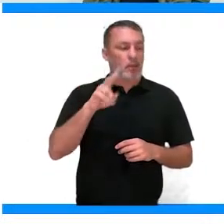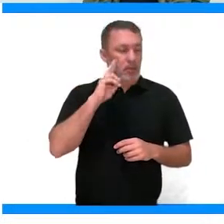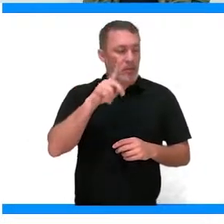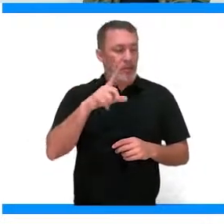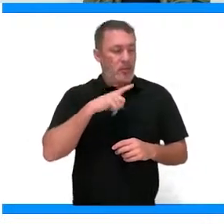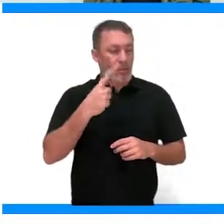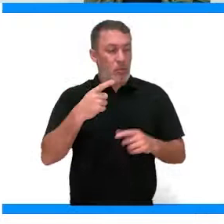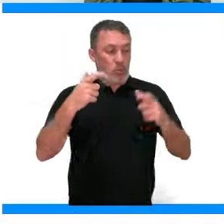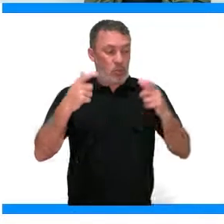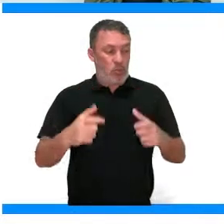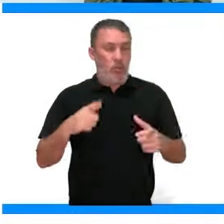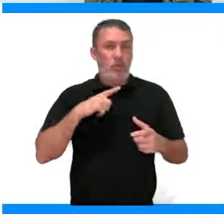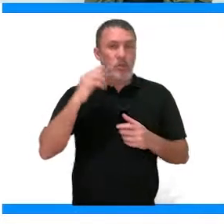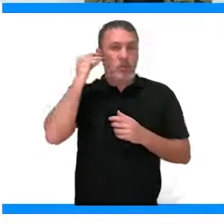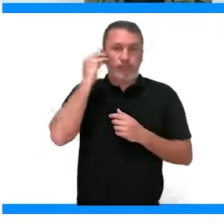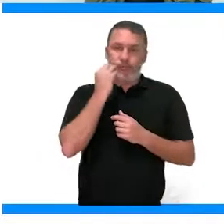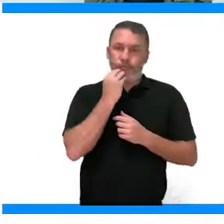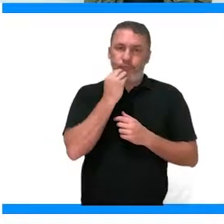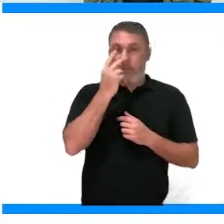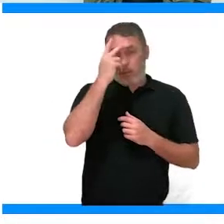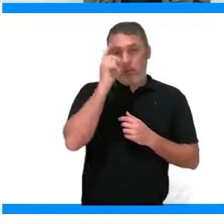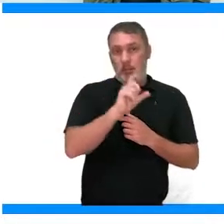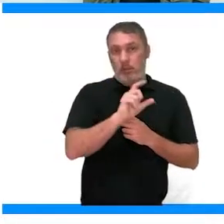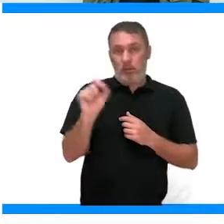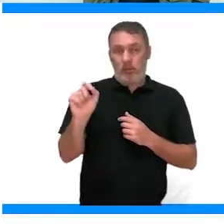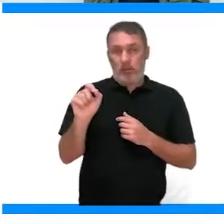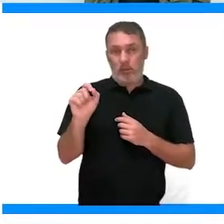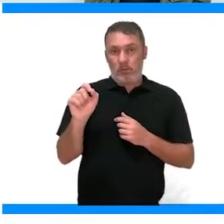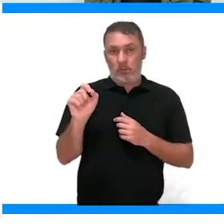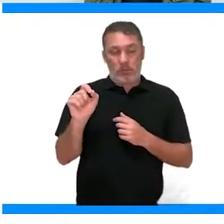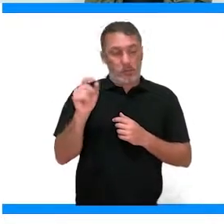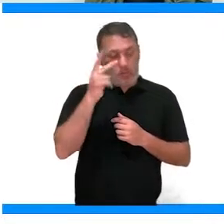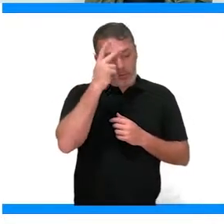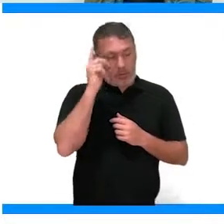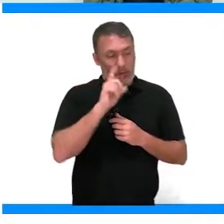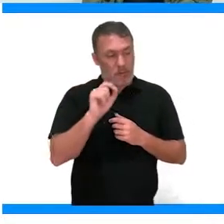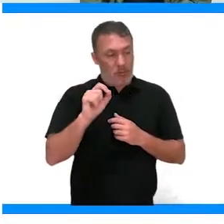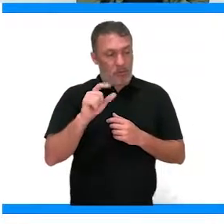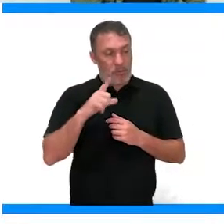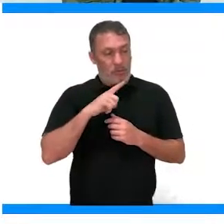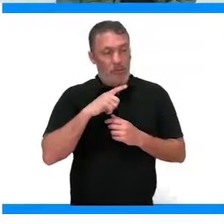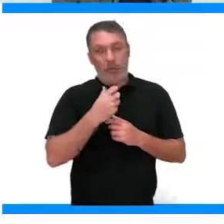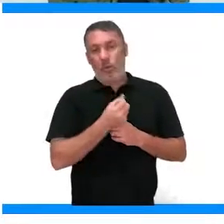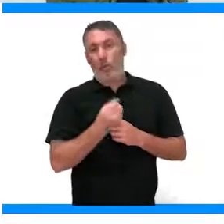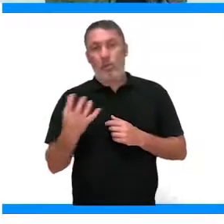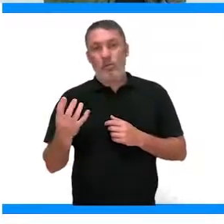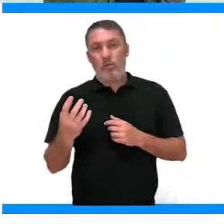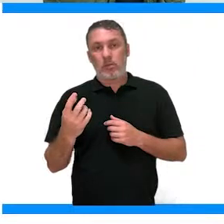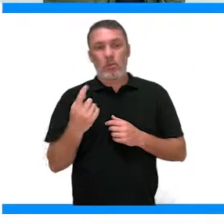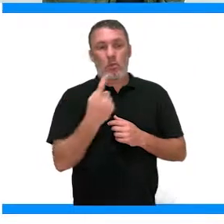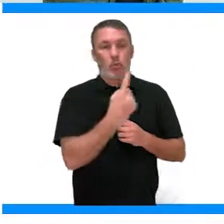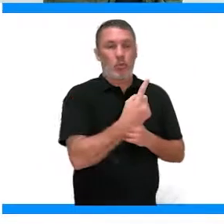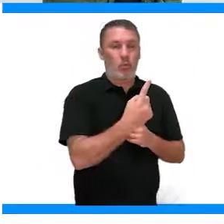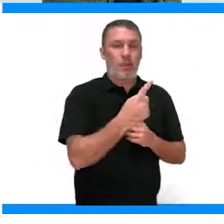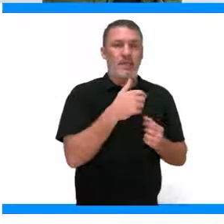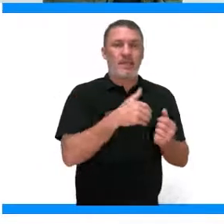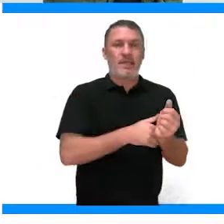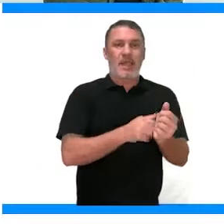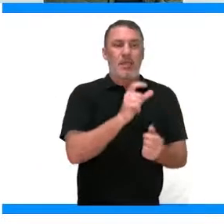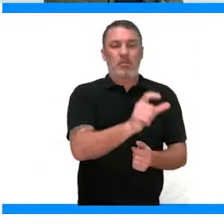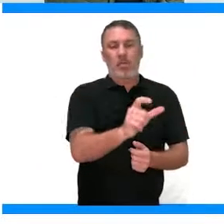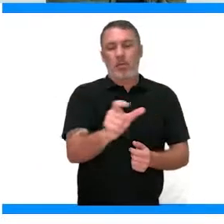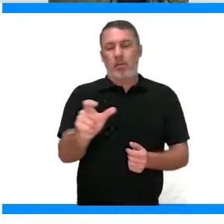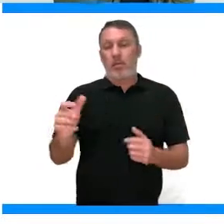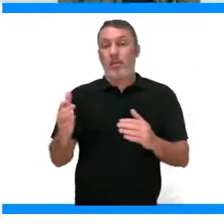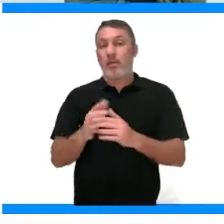de atendimento, 100 pessoas receberam senhas numeradas de 1 até 100. Show de bola? Pegou a